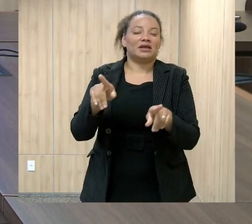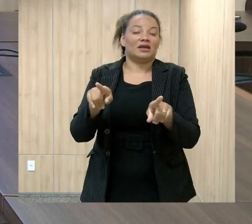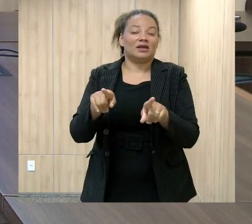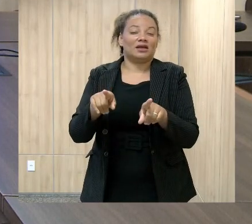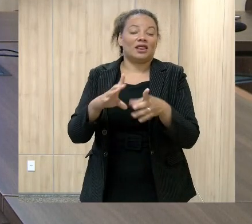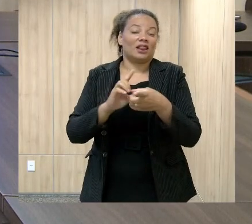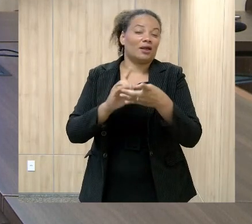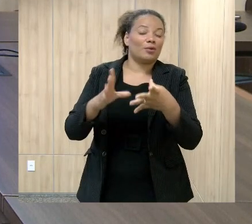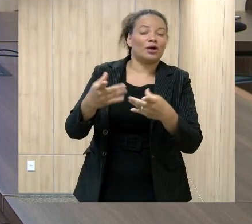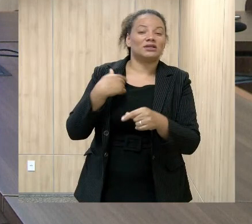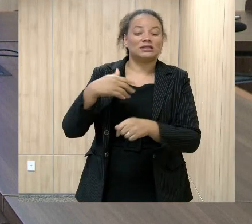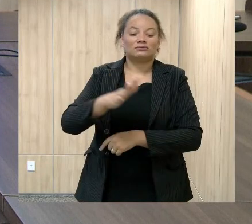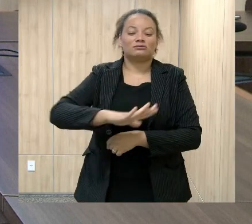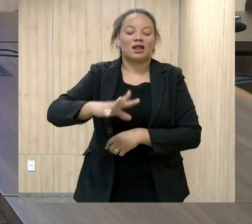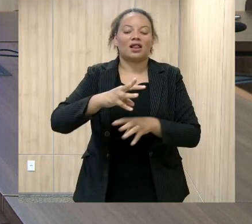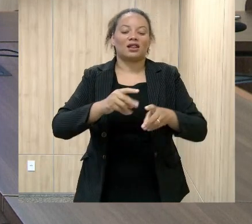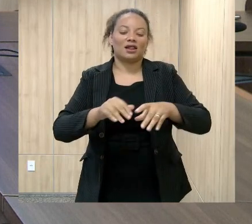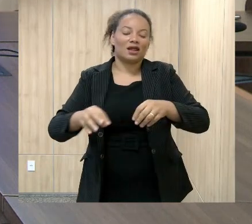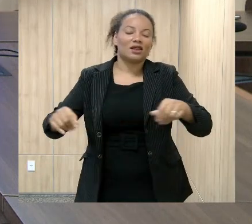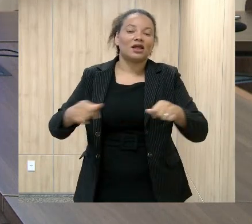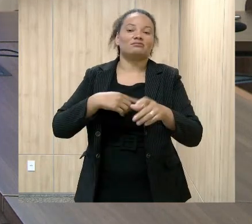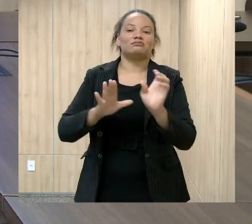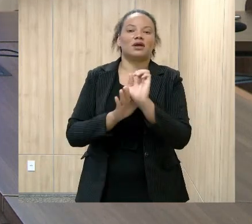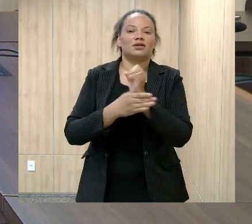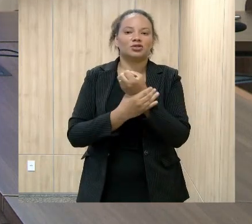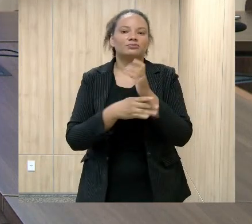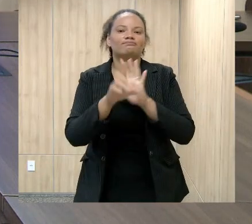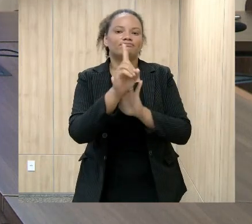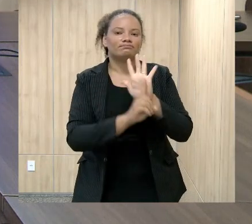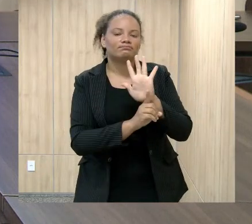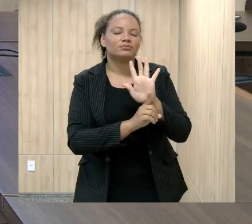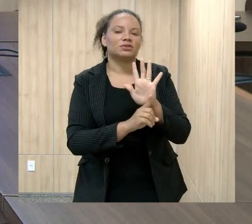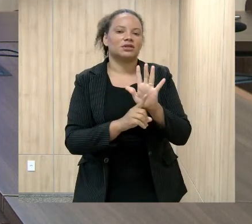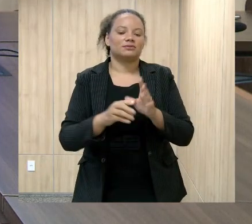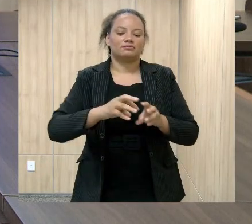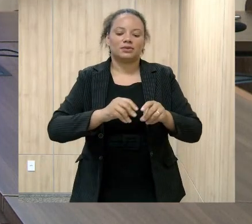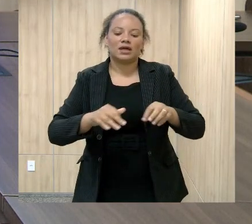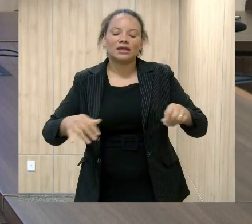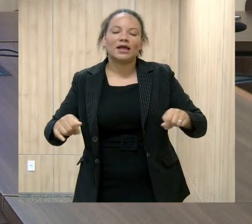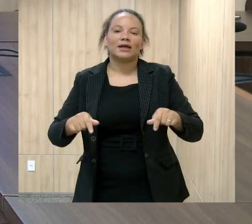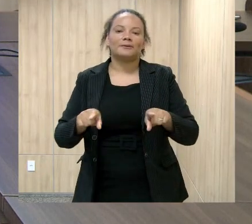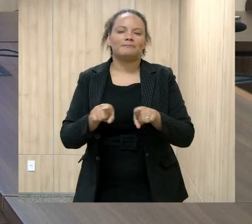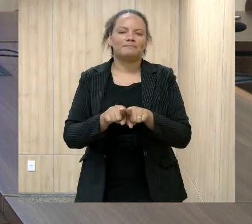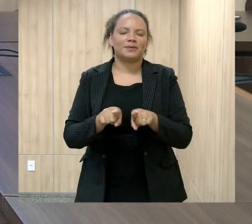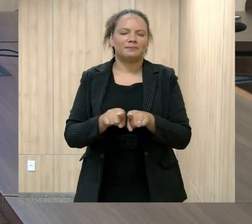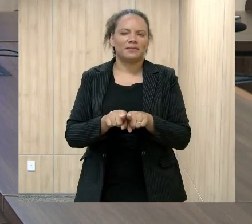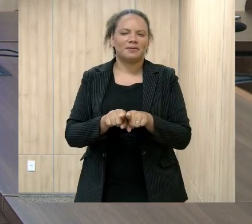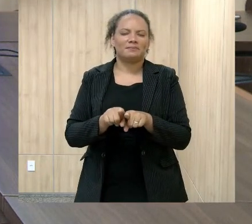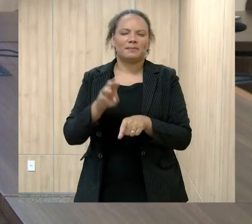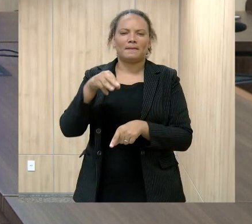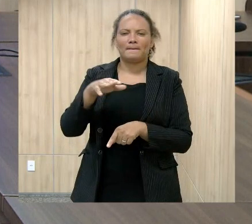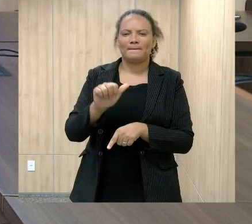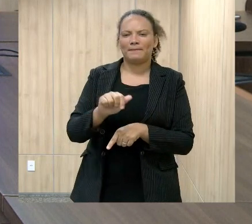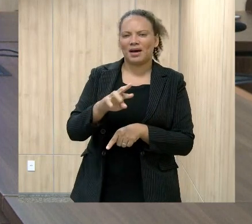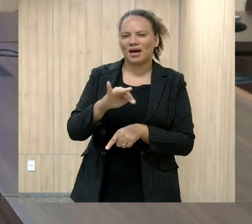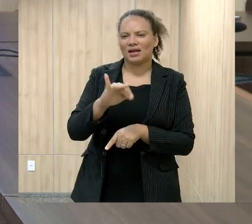democratização do acesso à Terra e a garantia dos direitos territoriais e dos